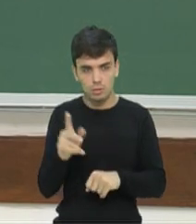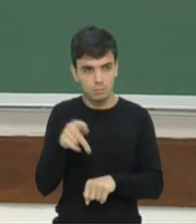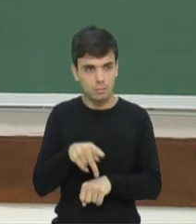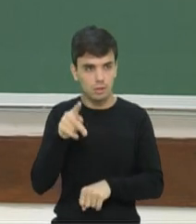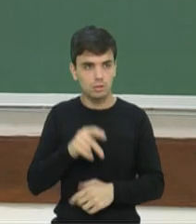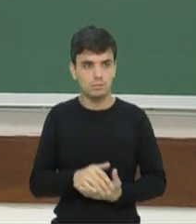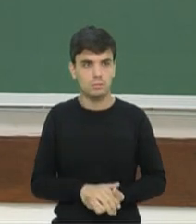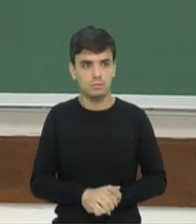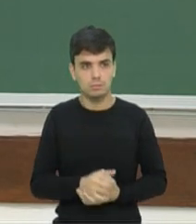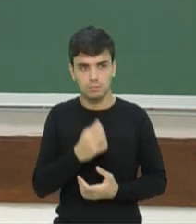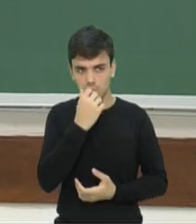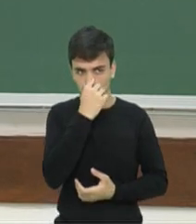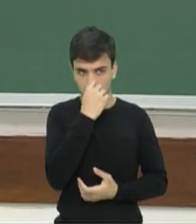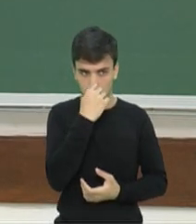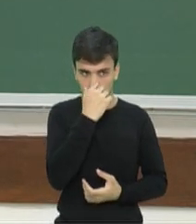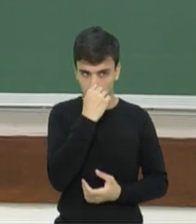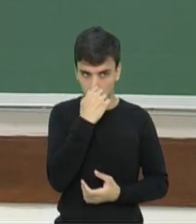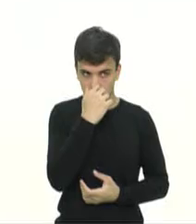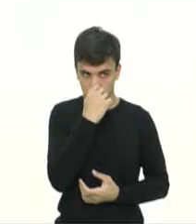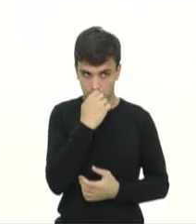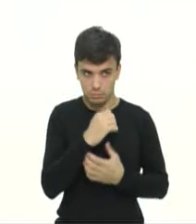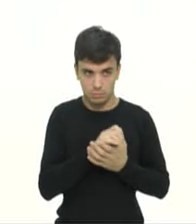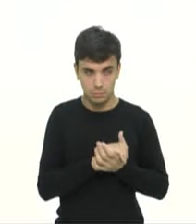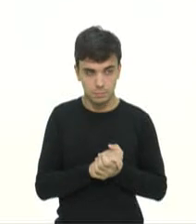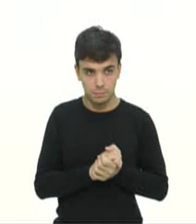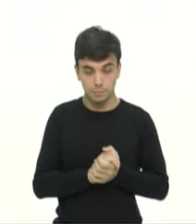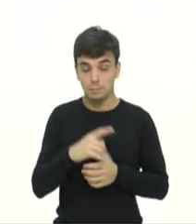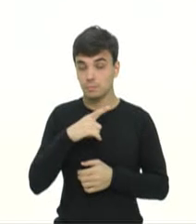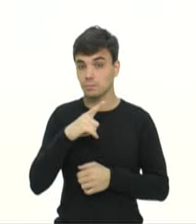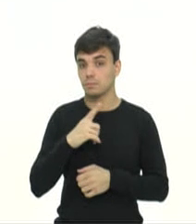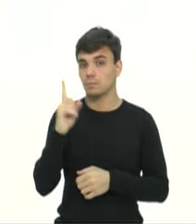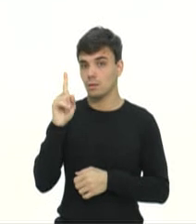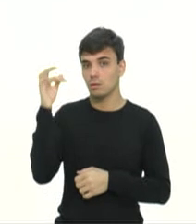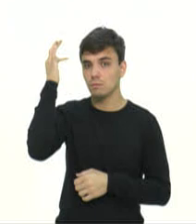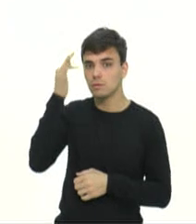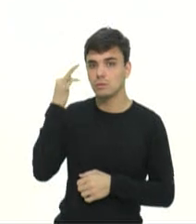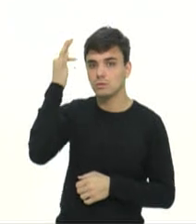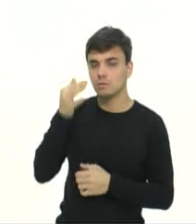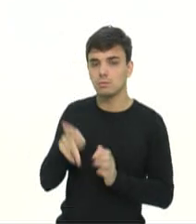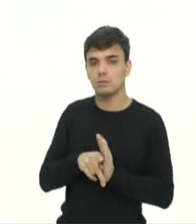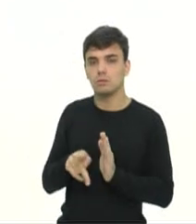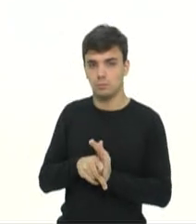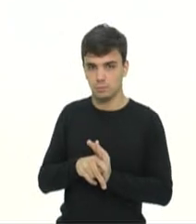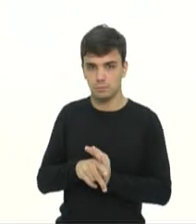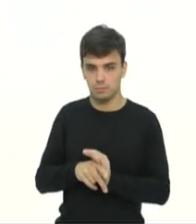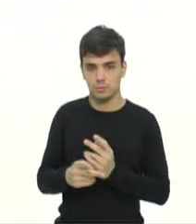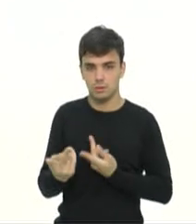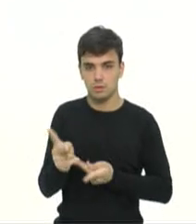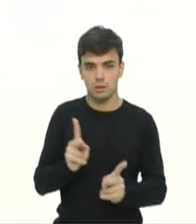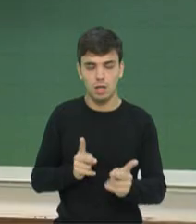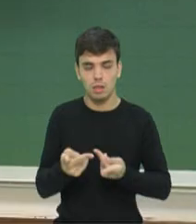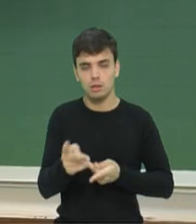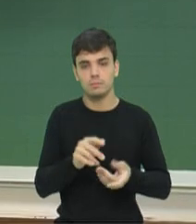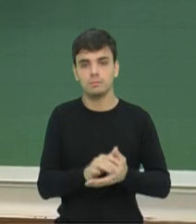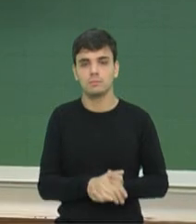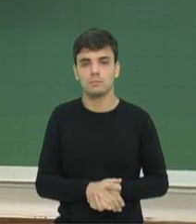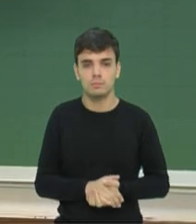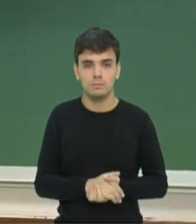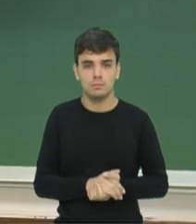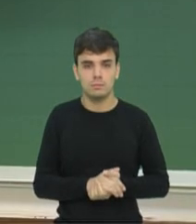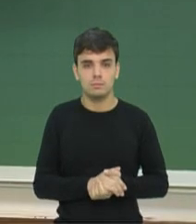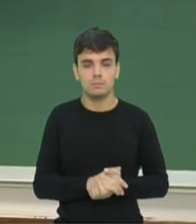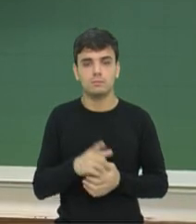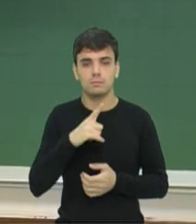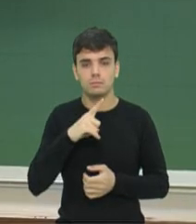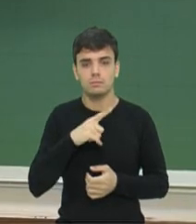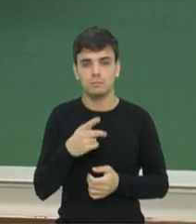países. Então aqui nós temos algumas filosofias do Karatê, né? Como nós vimos, o Judô tem a parte filosófica, o Karatê